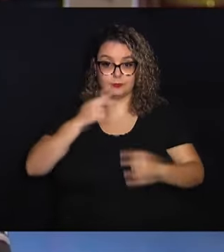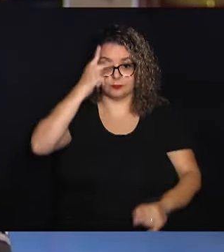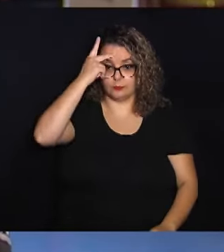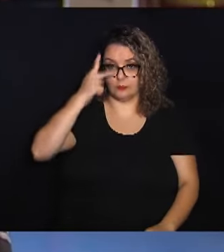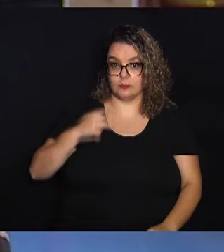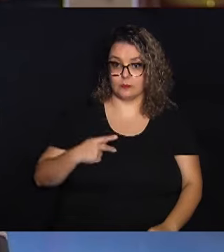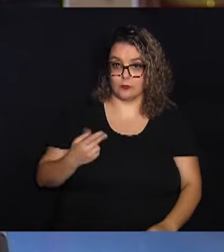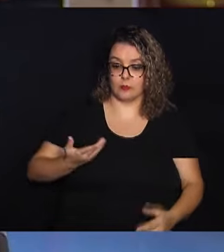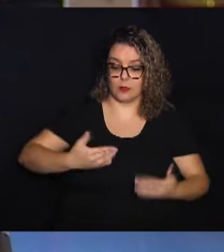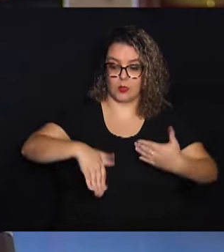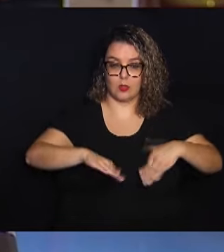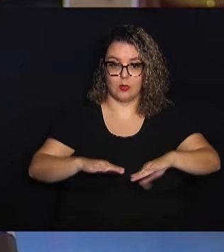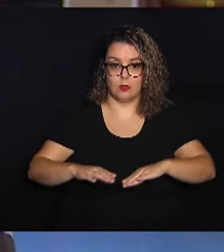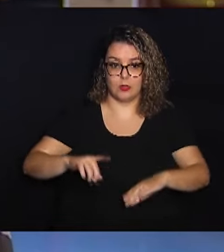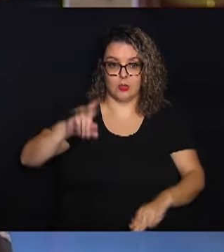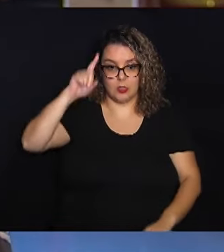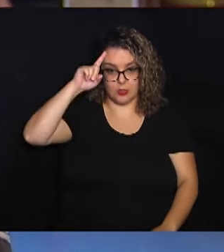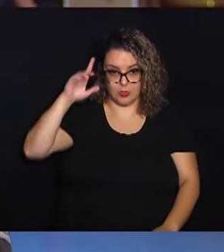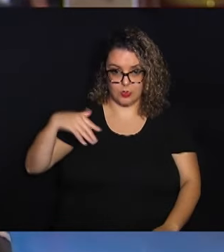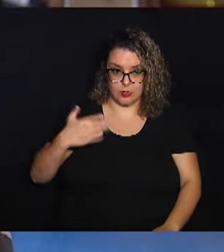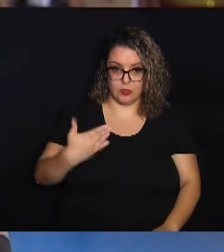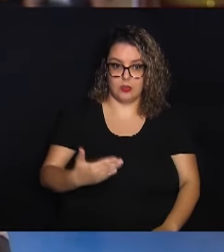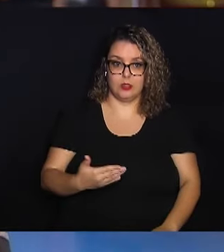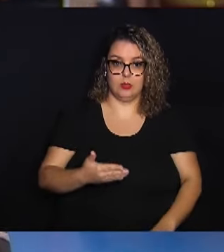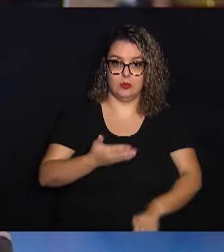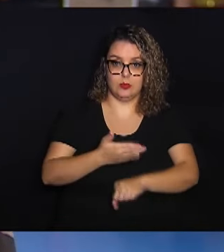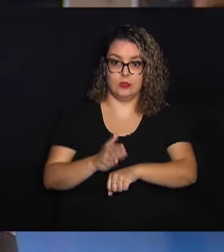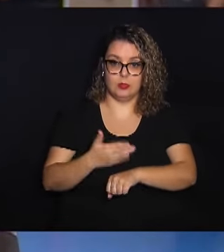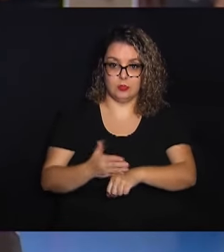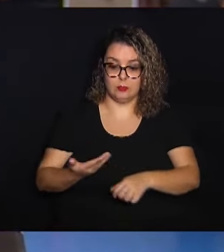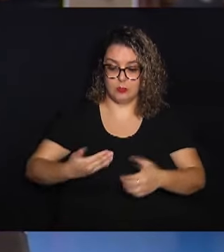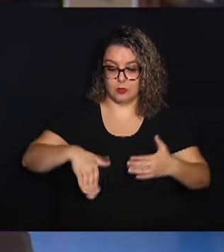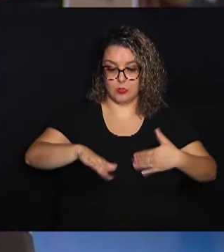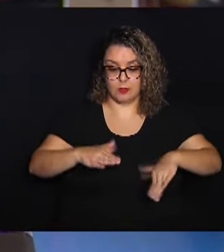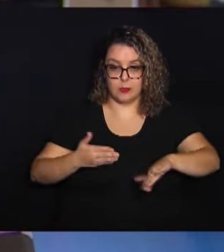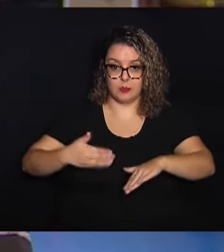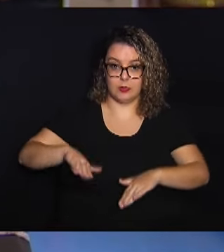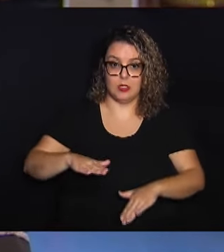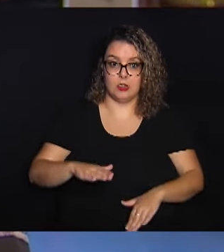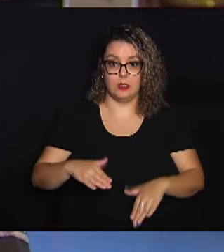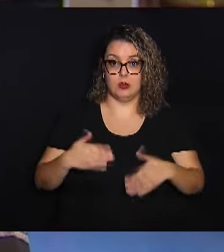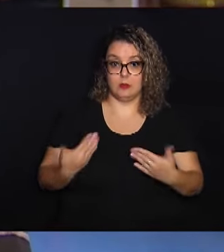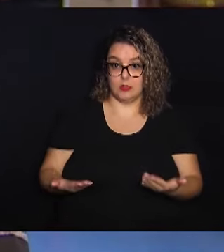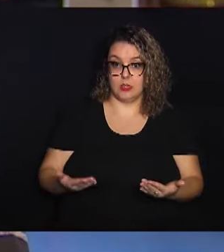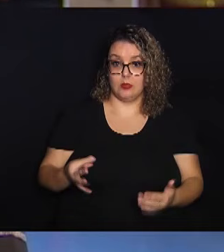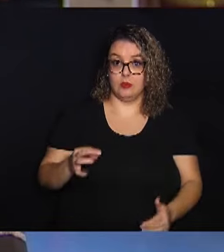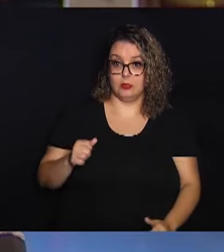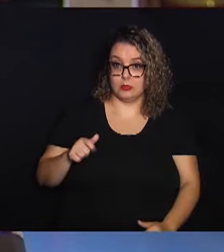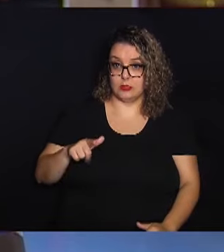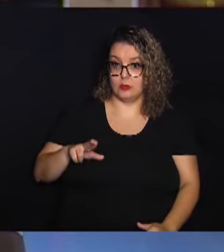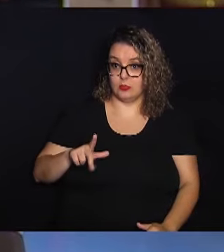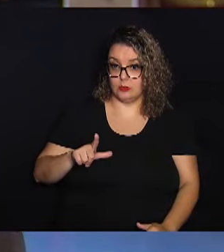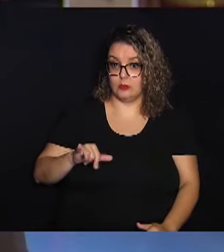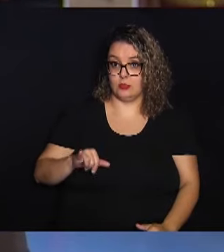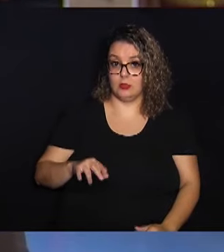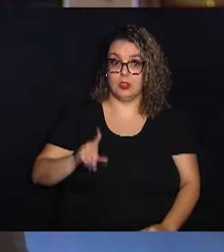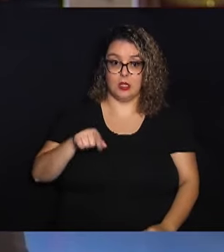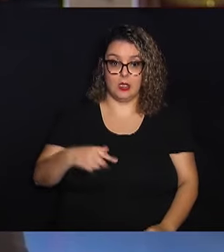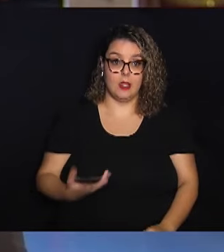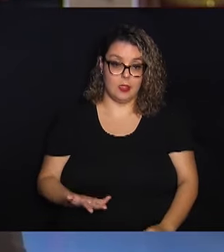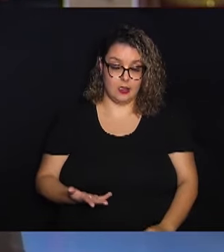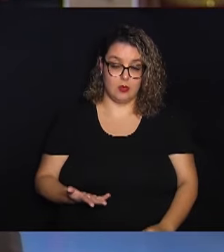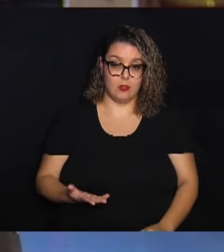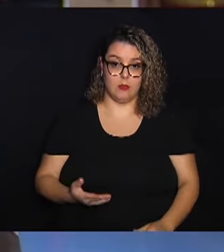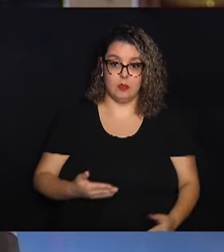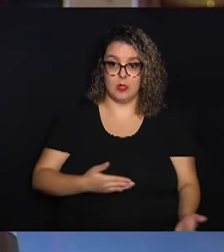né como fosse a rotina de treino para para se combater para se lutar porém o taul ele é uma apresentação em si é uma competição em si